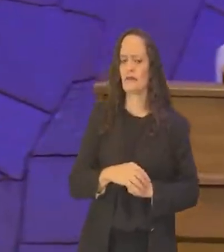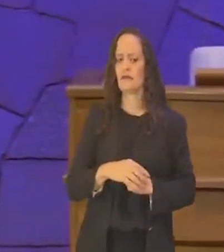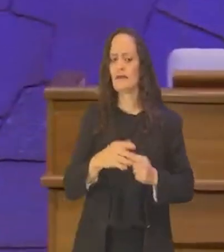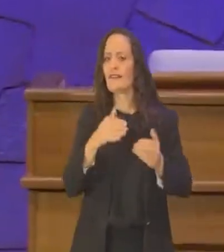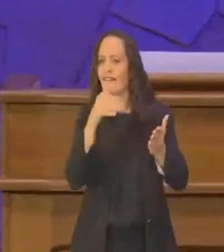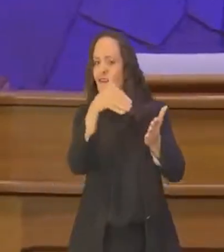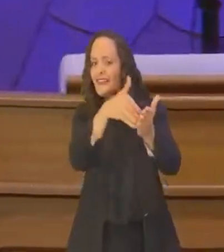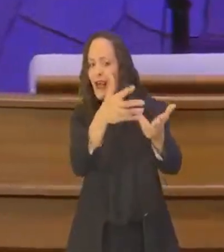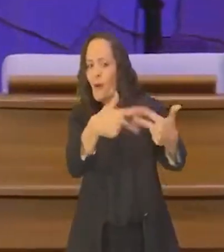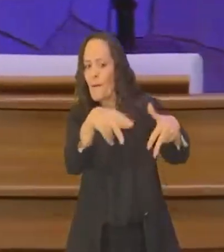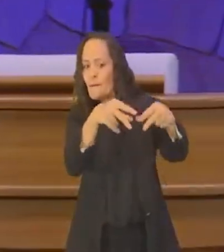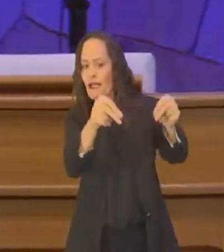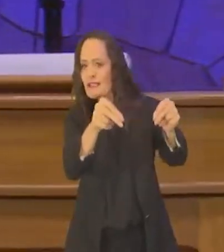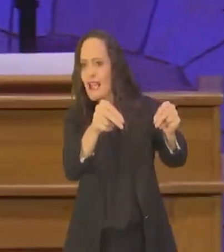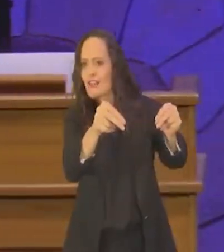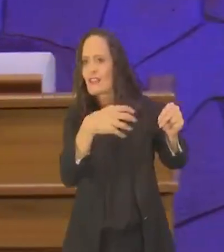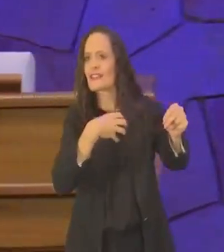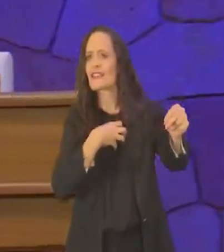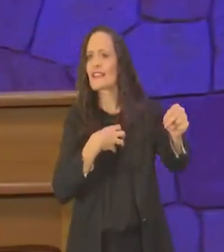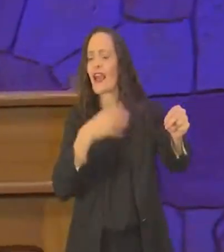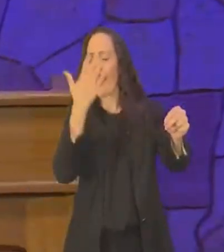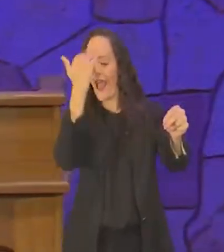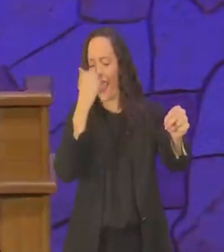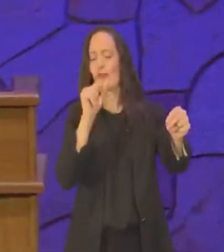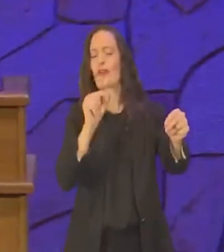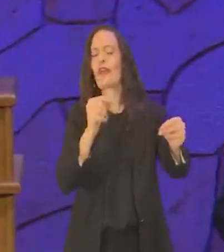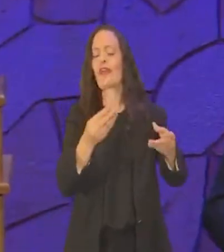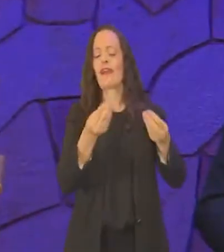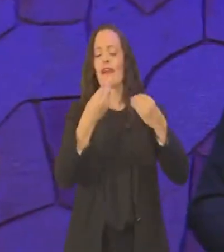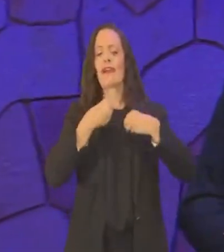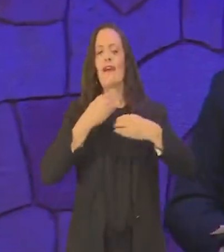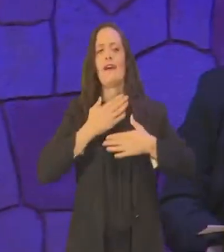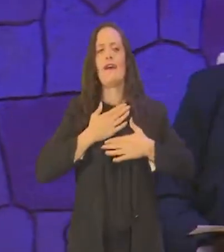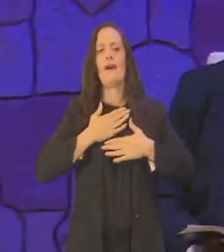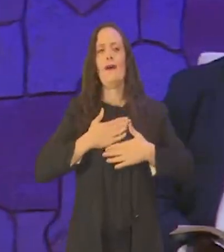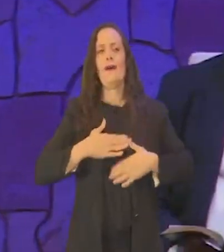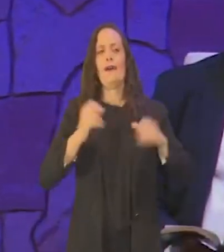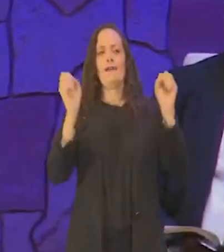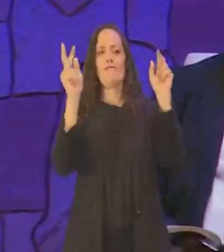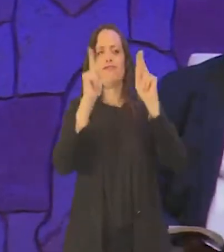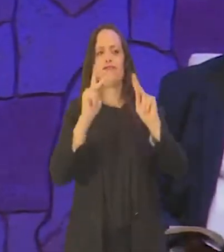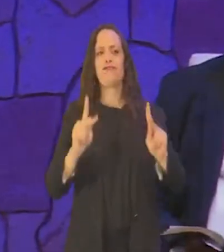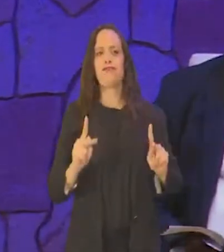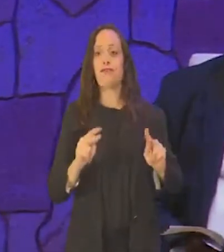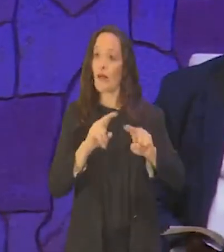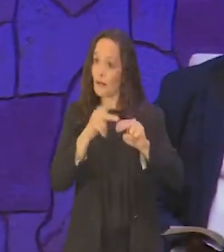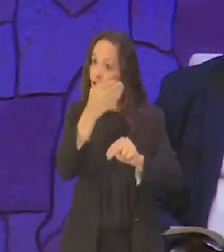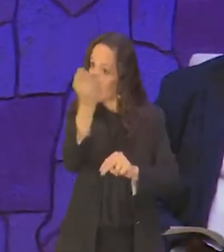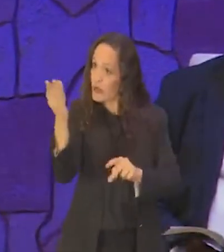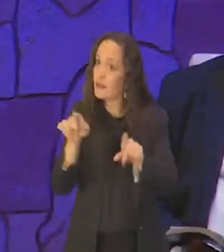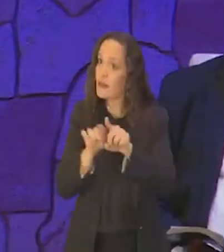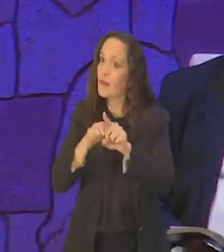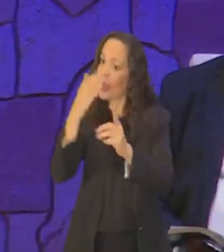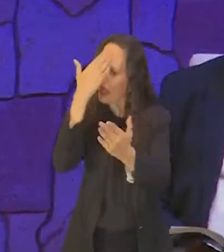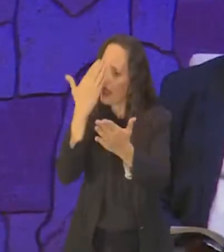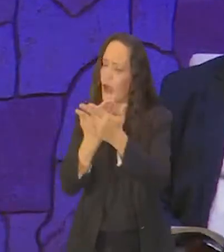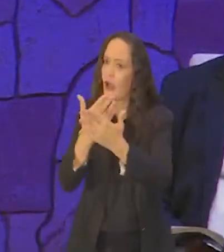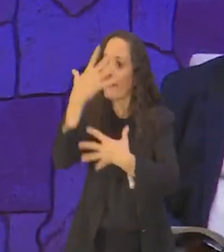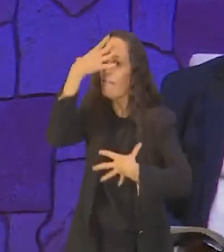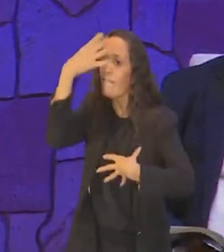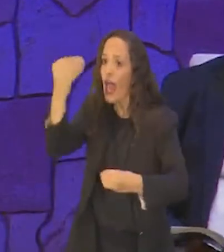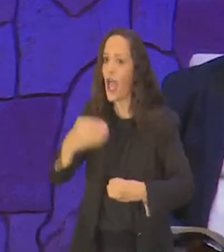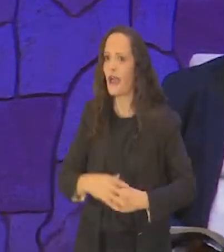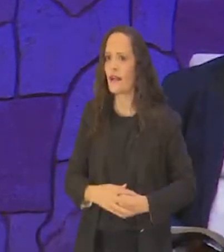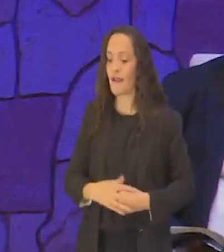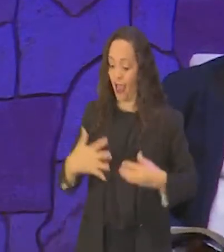traz paz, alívio e descanso. Creia, tenha fé e se